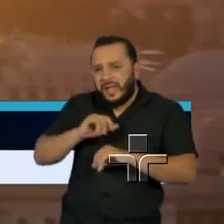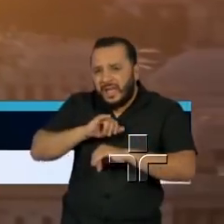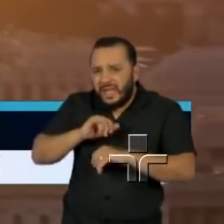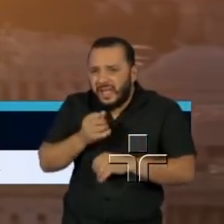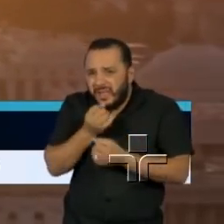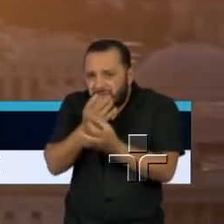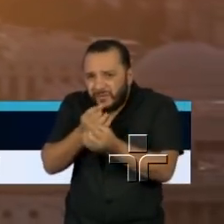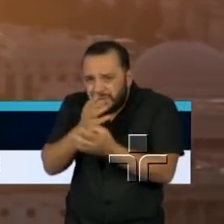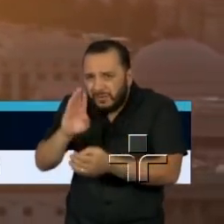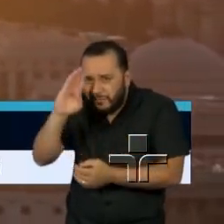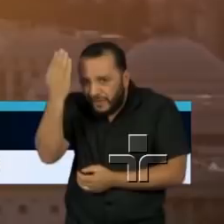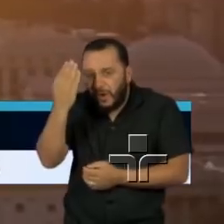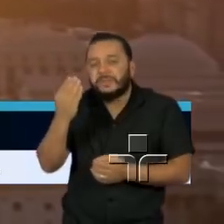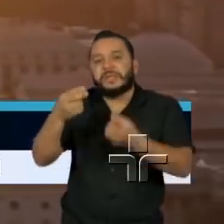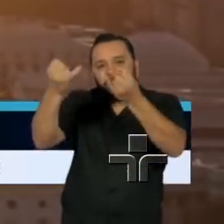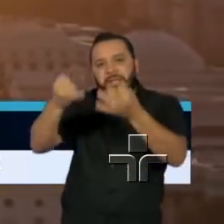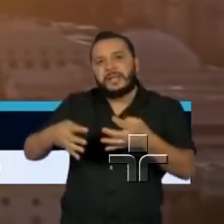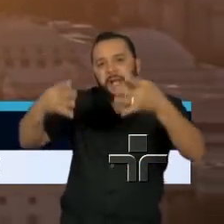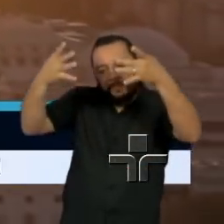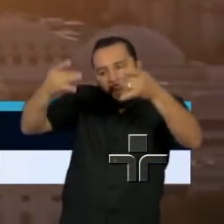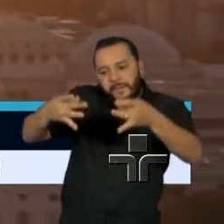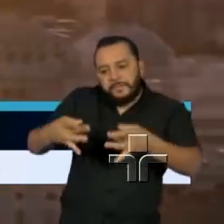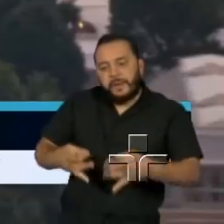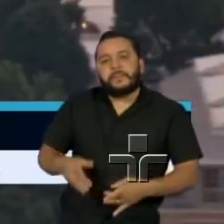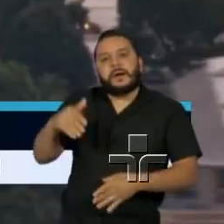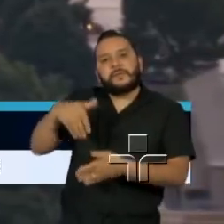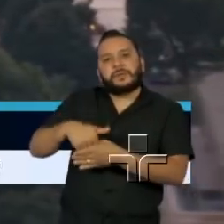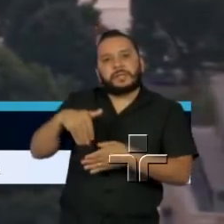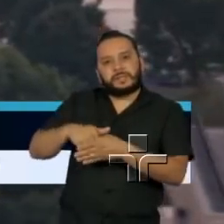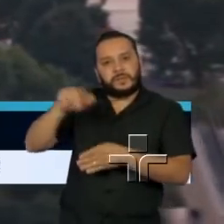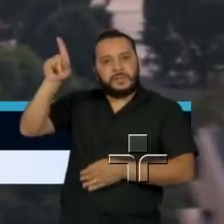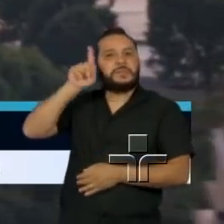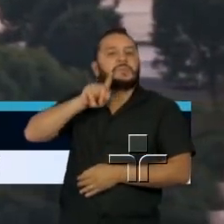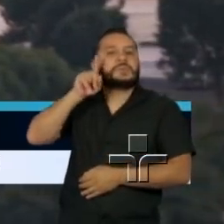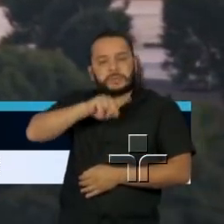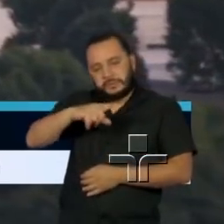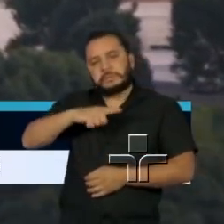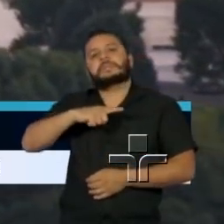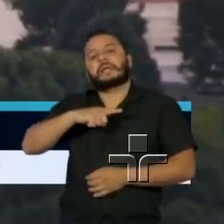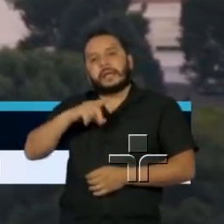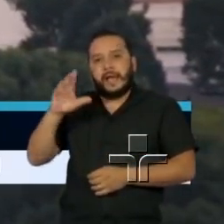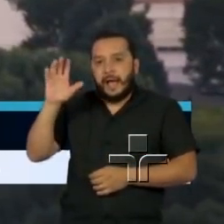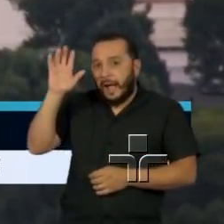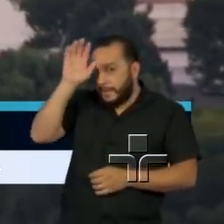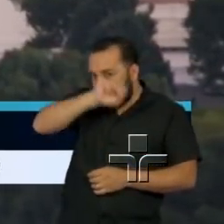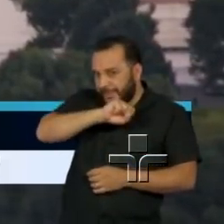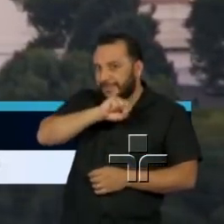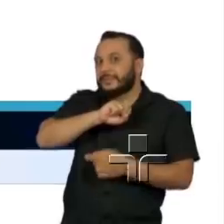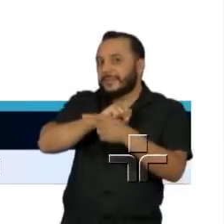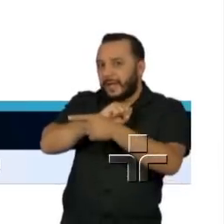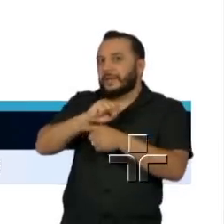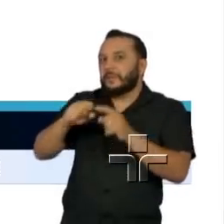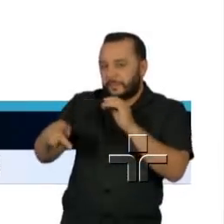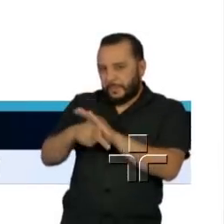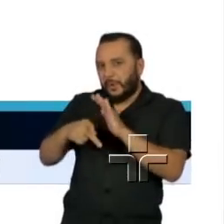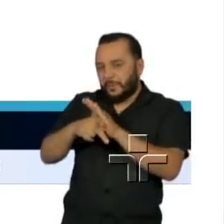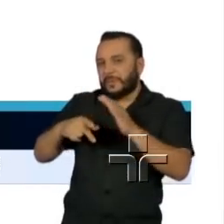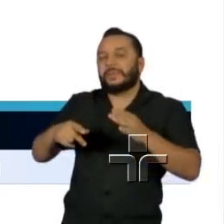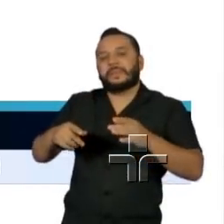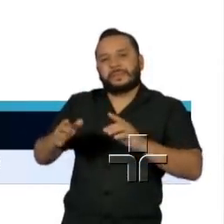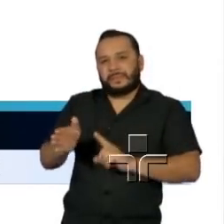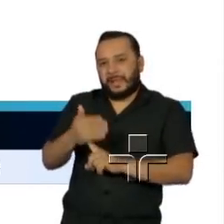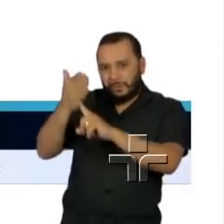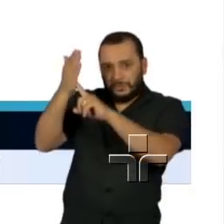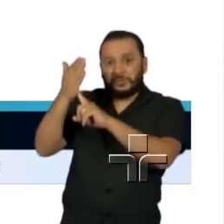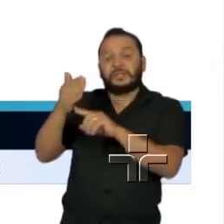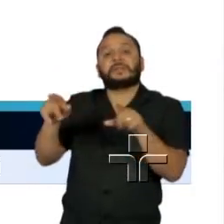informações. As eleições presidenciais norte-americanas deste ano serão um grande aprendizado para a máquina, que também vai atuar no Facebook,